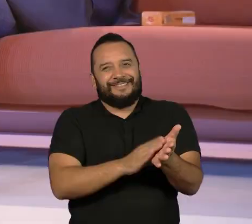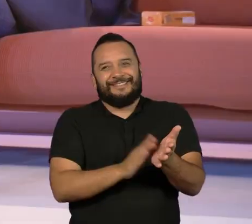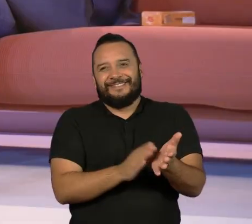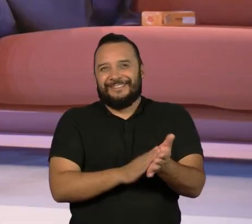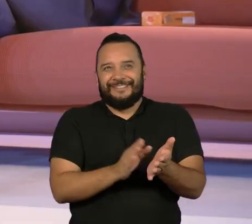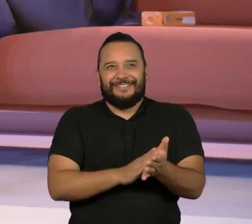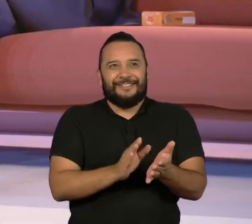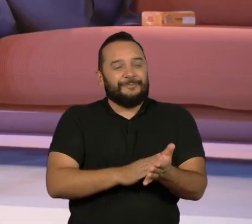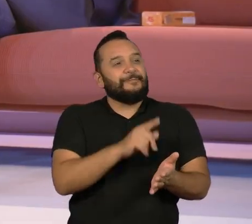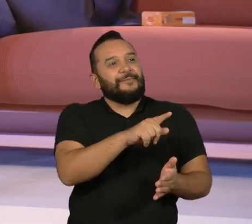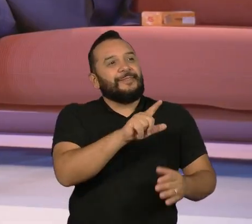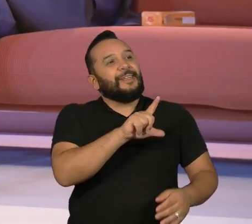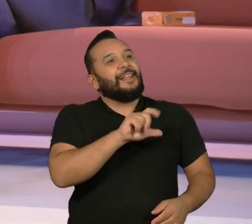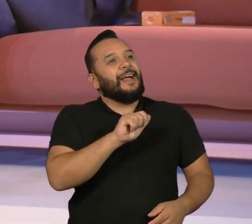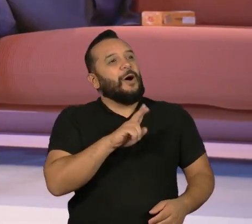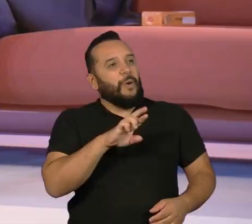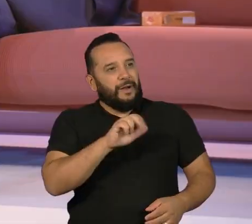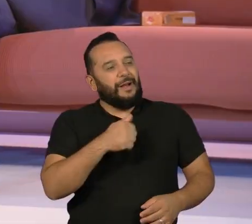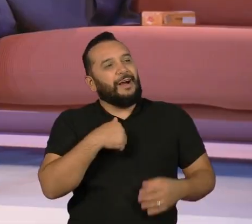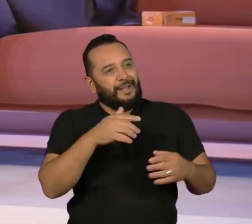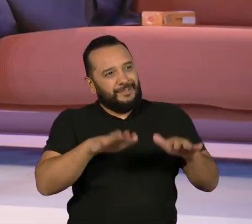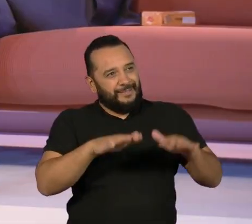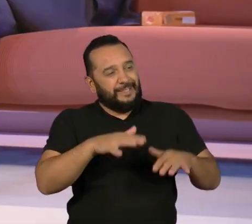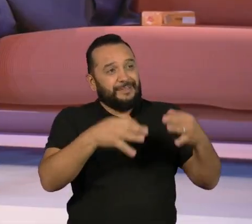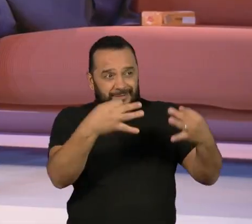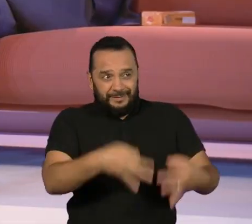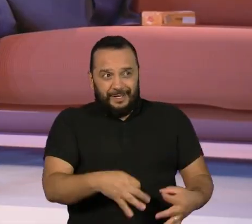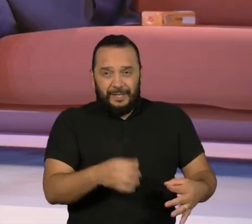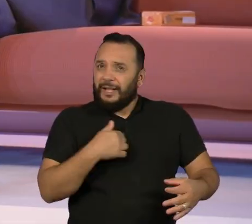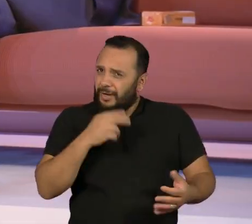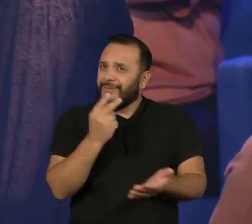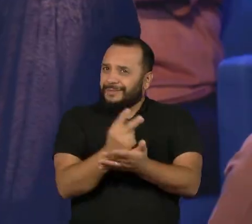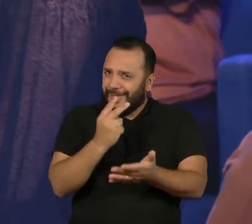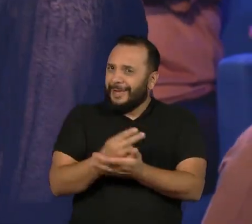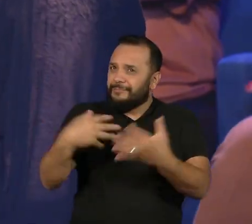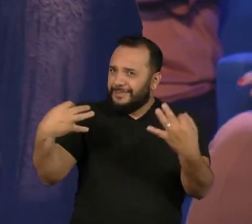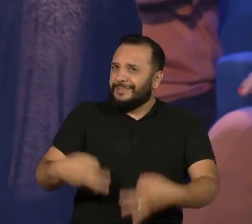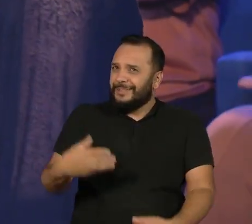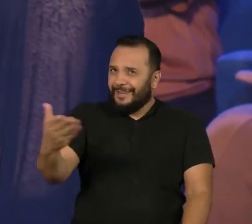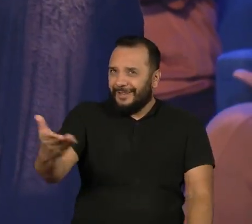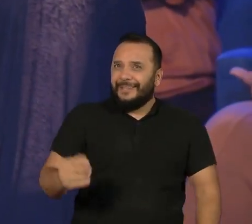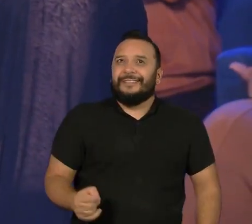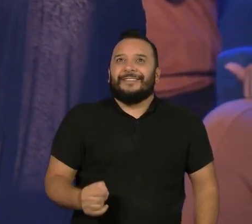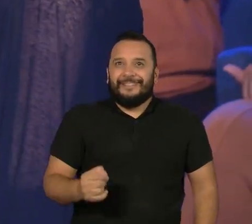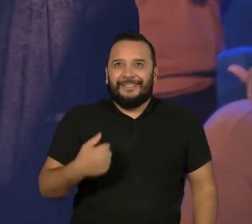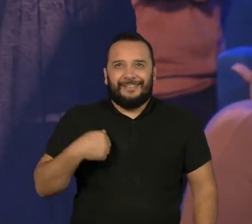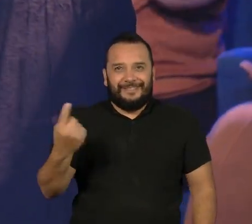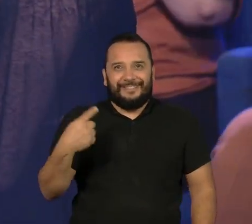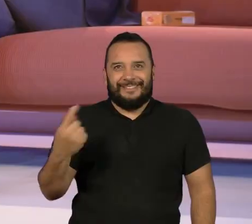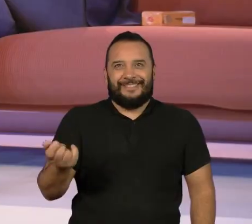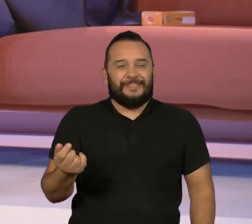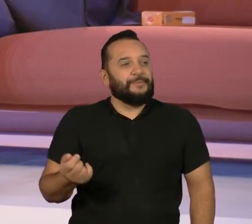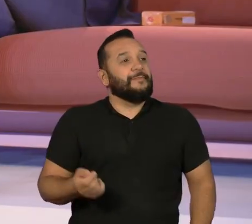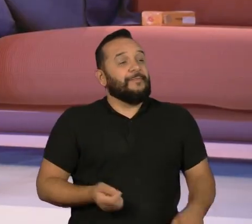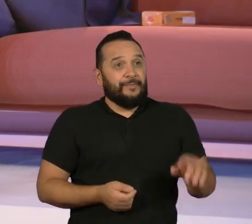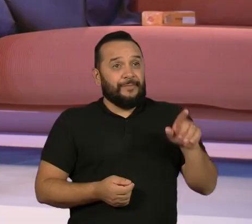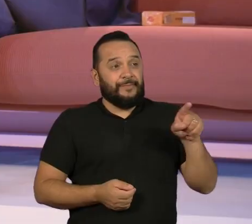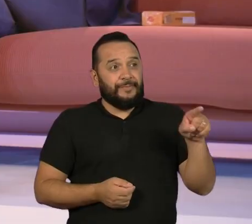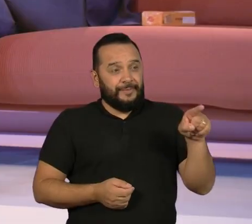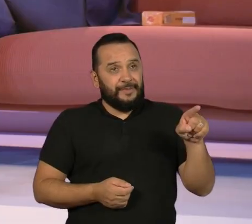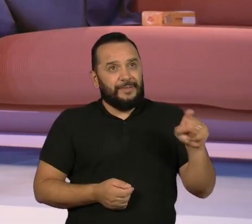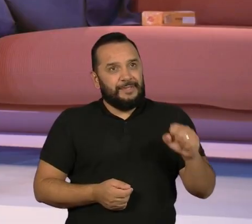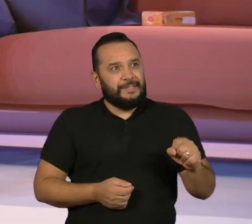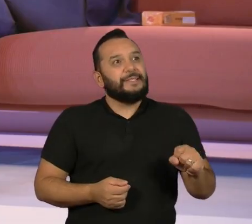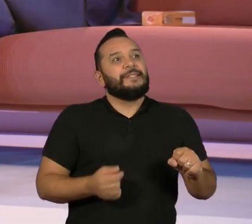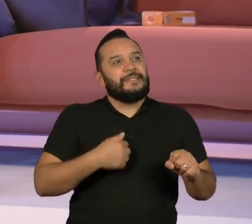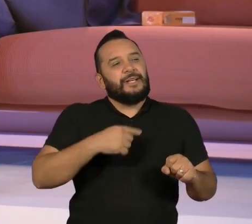Ô, Laura, às vezes ele acerta, né? Ele acerta várias vezes. Secretário, junto, André. eu sei que você é um cara